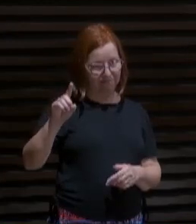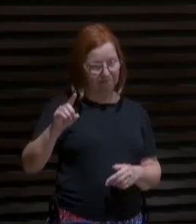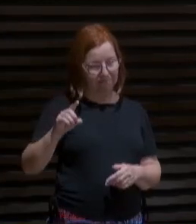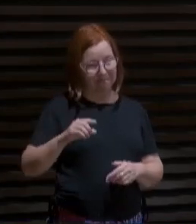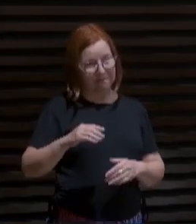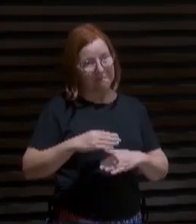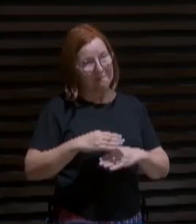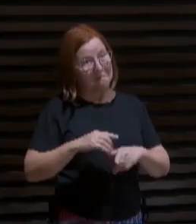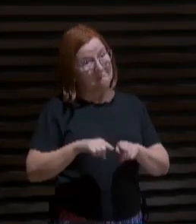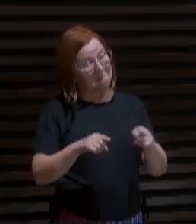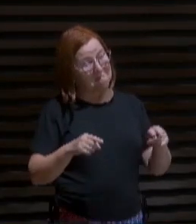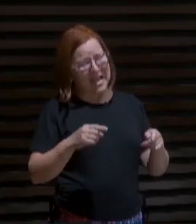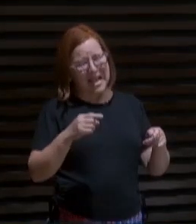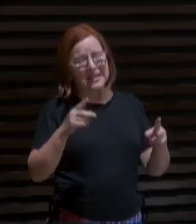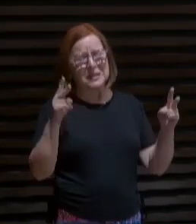do que este.